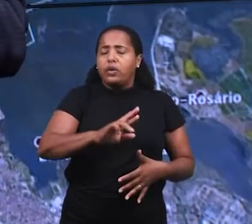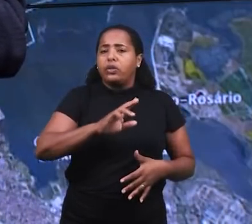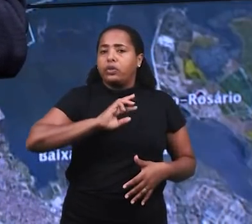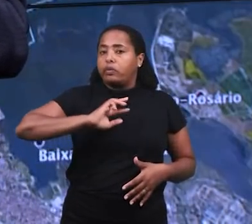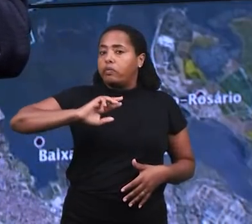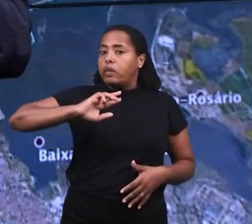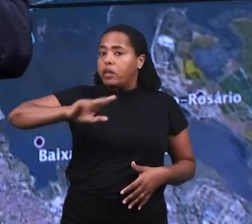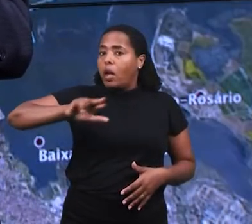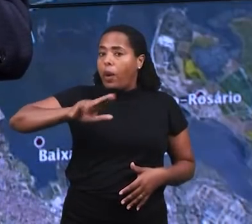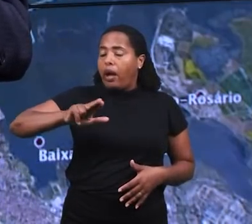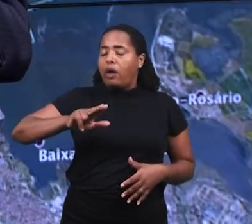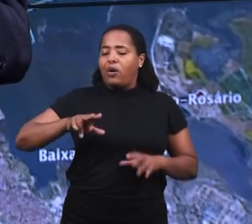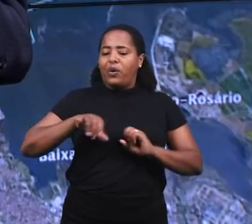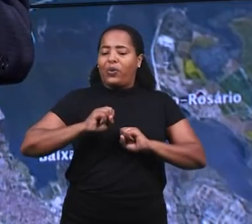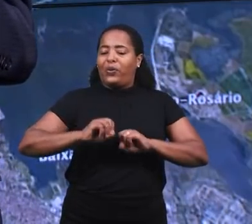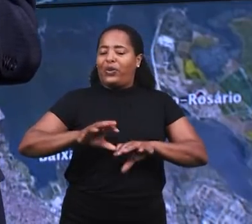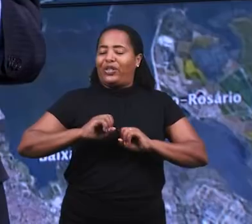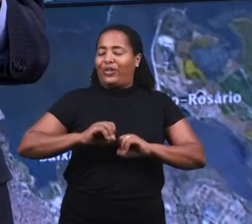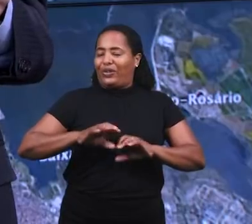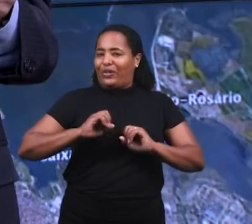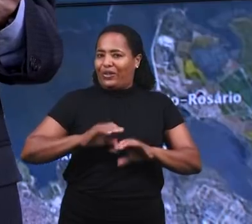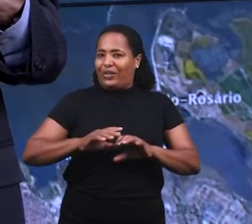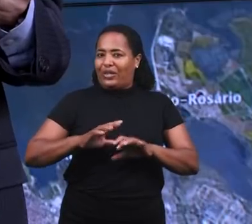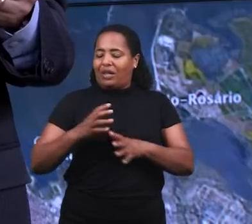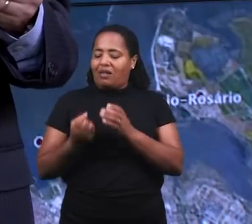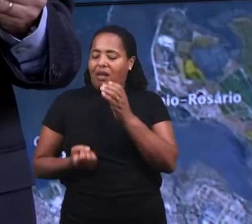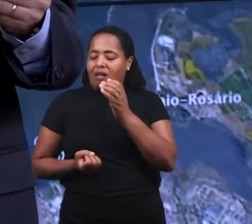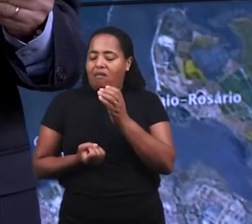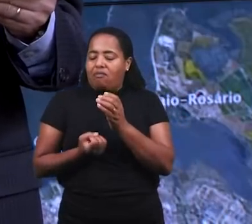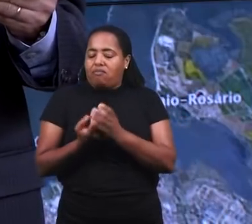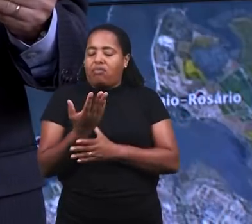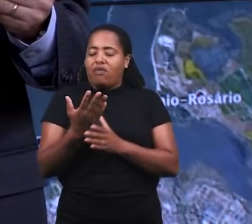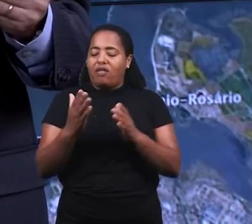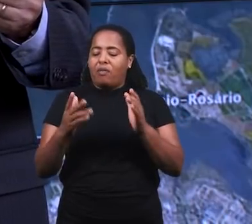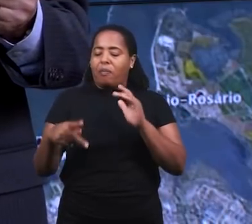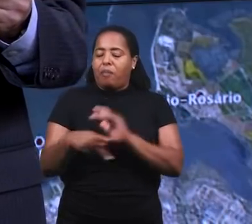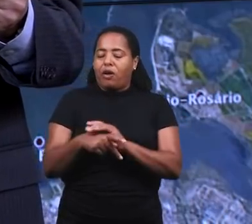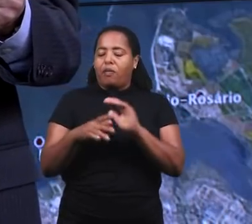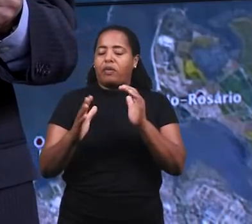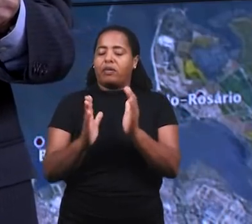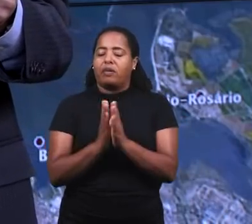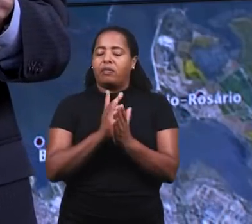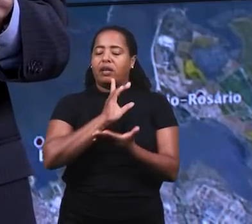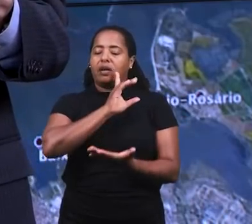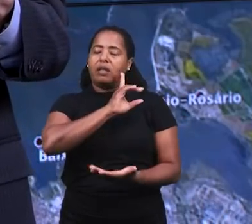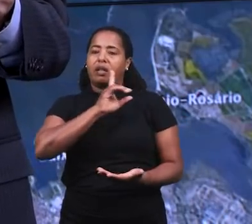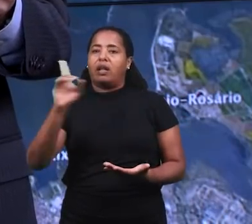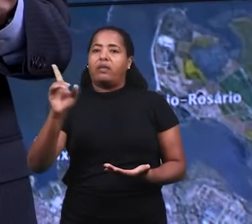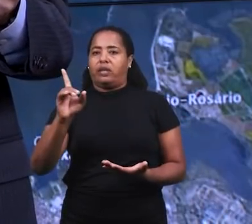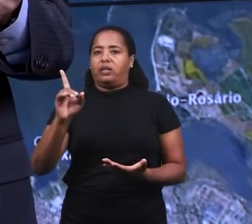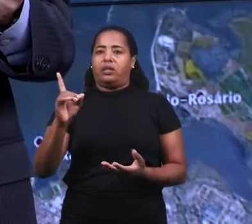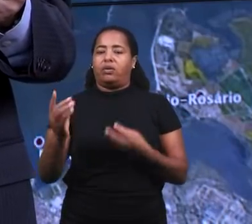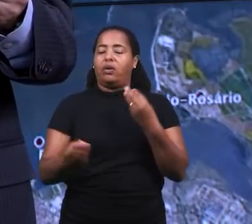de grande liderança religiosa. Pelo contrário, esse ensino ele tem emergido da palavra de